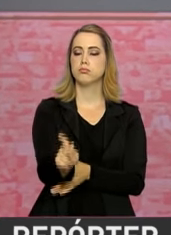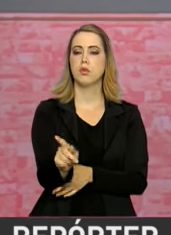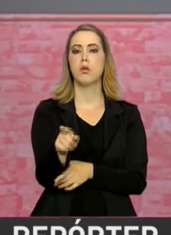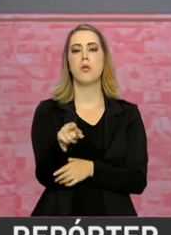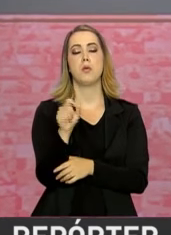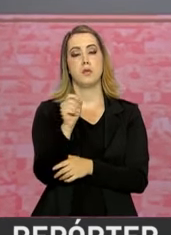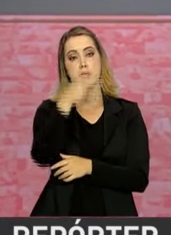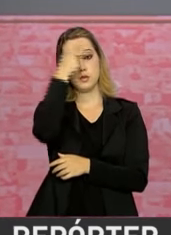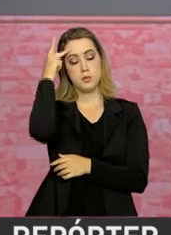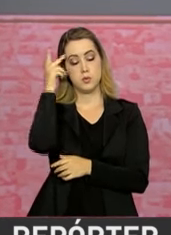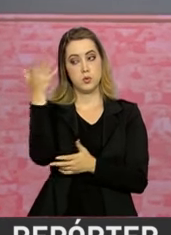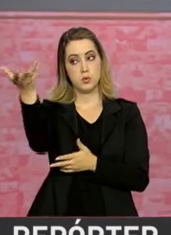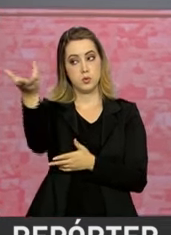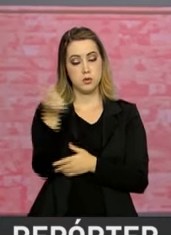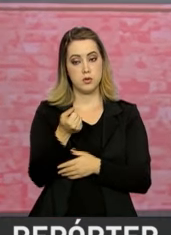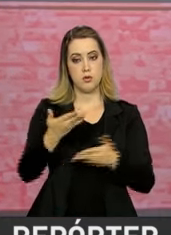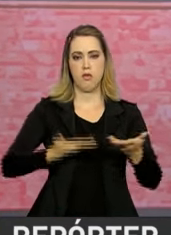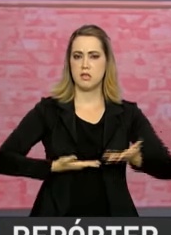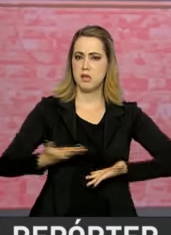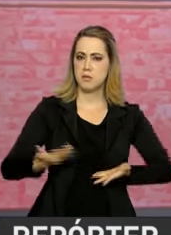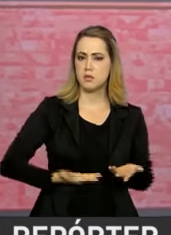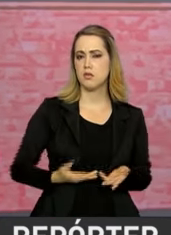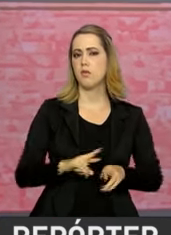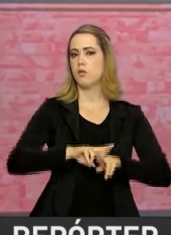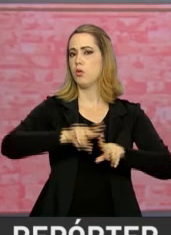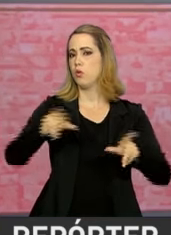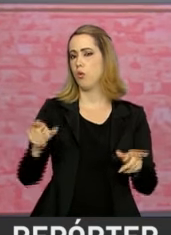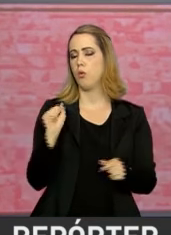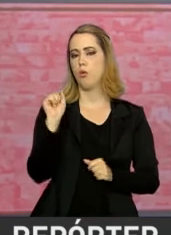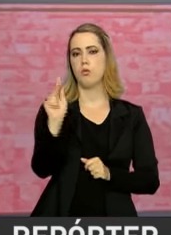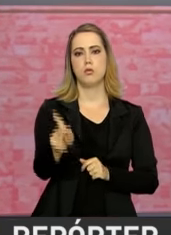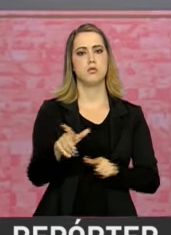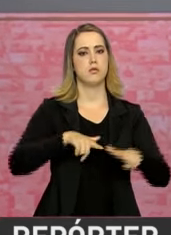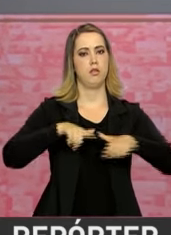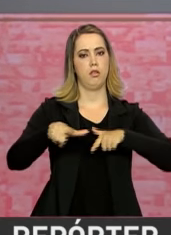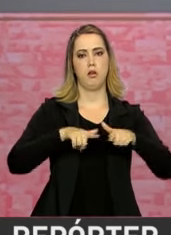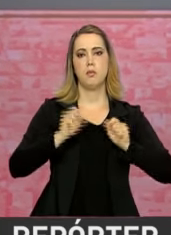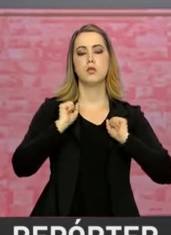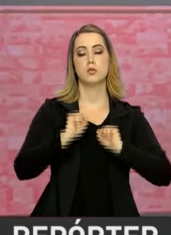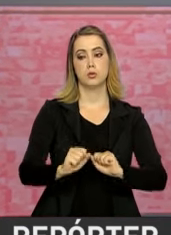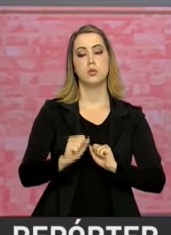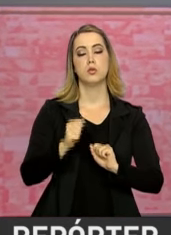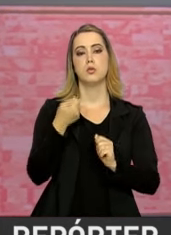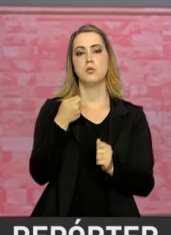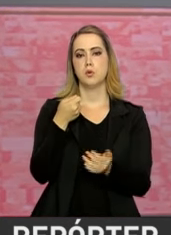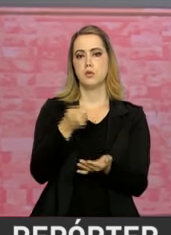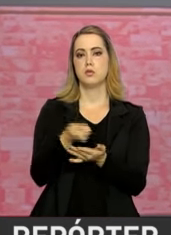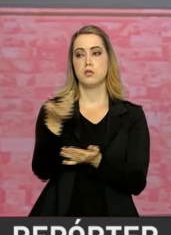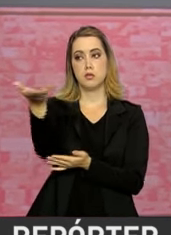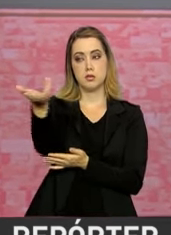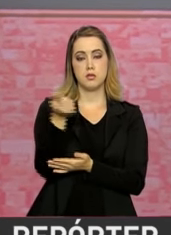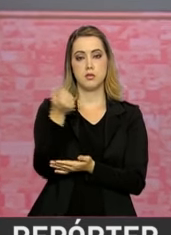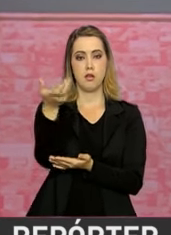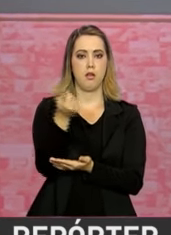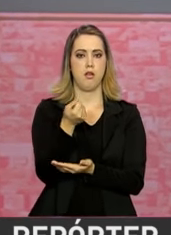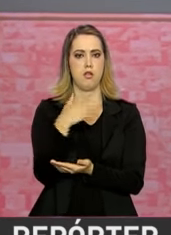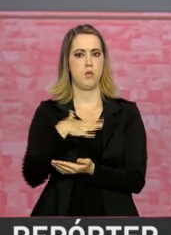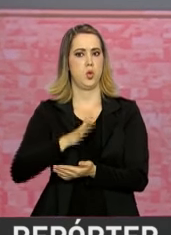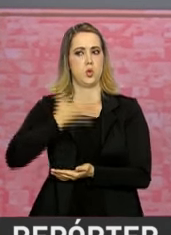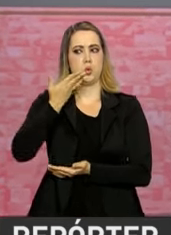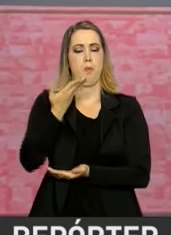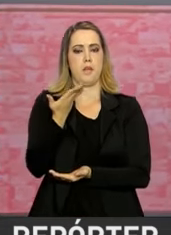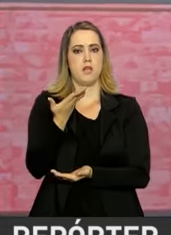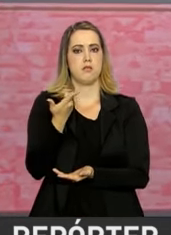que todos servidores como os brasileiros que estão no regime geral possam continuar contribuindo com a certeza que daqui a 10 15 anos não vou ter uma surpresa da